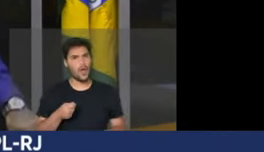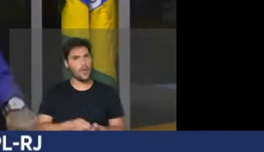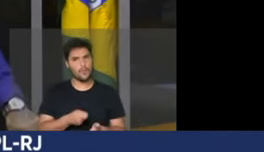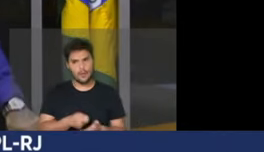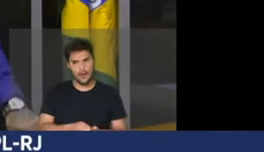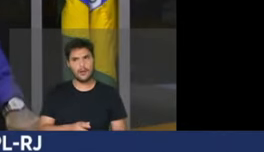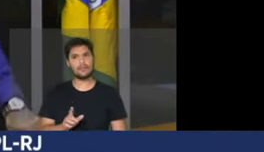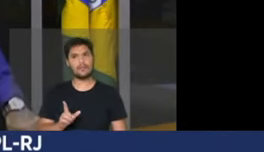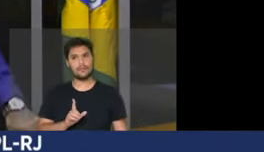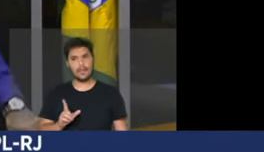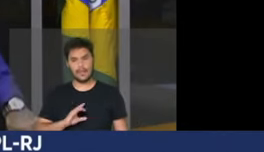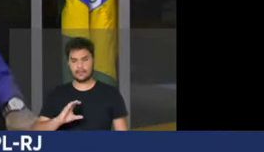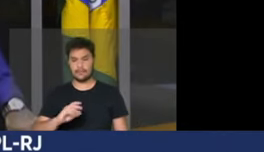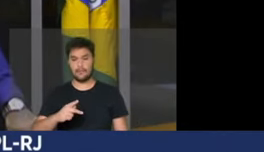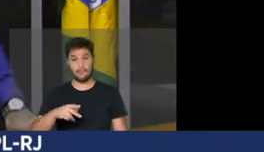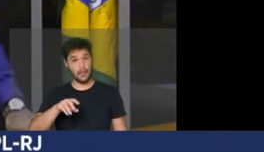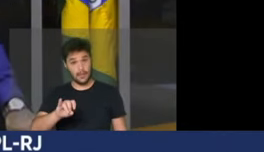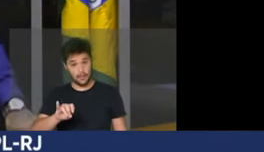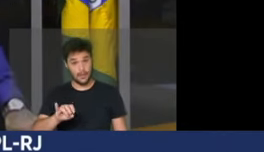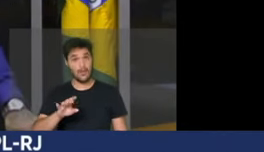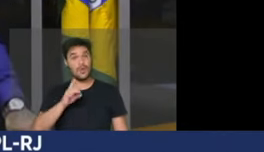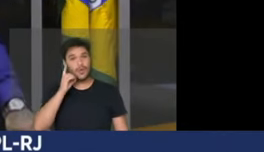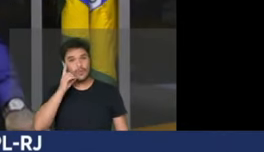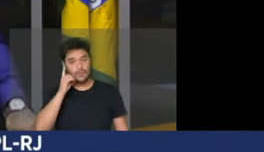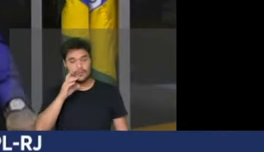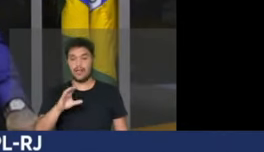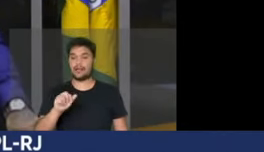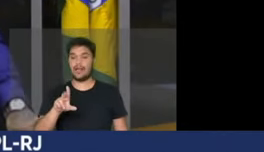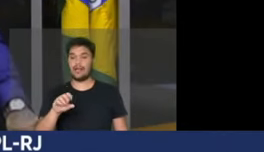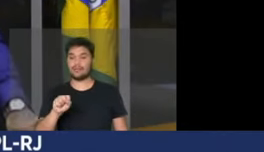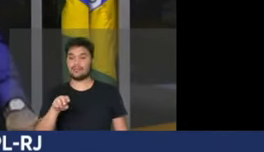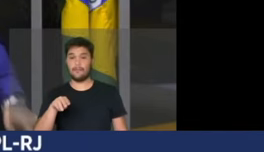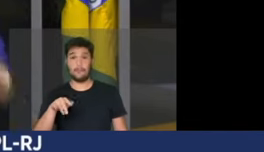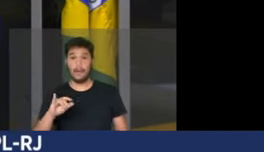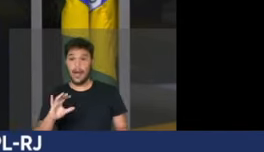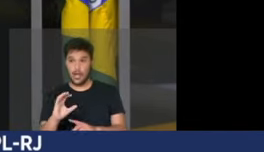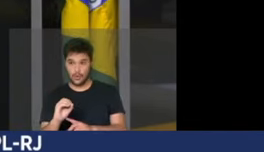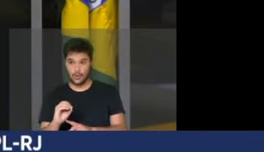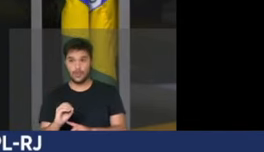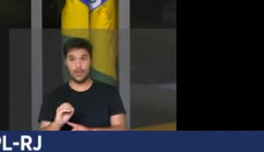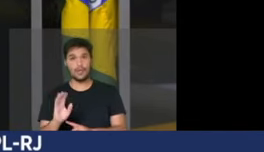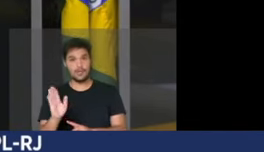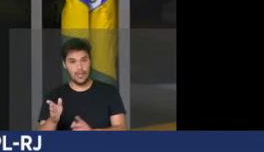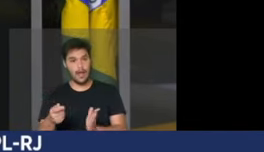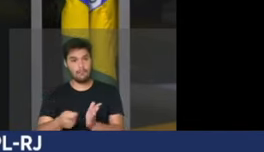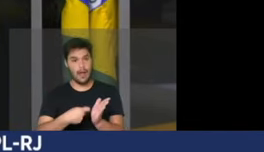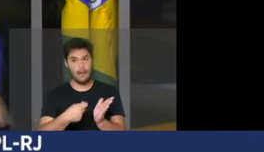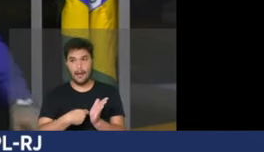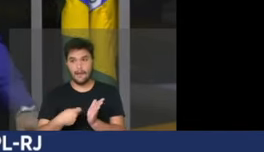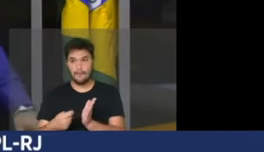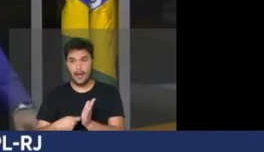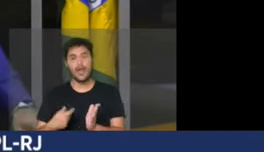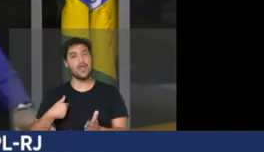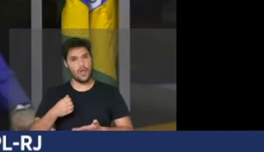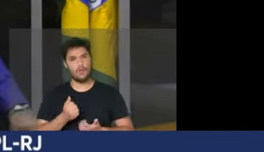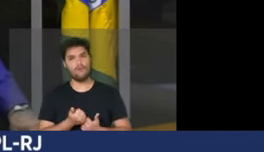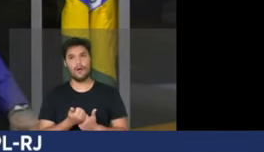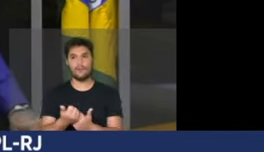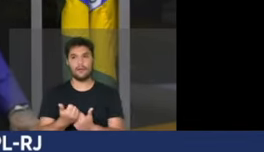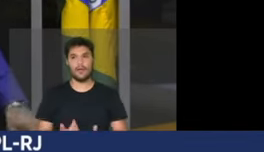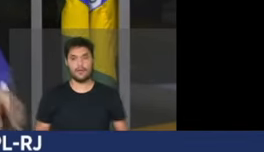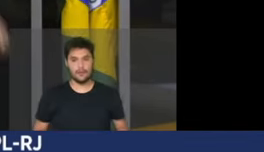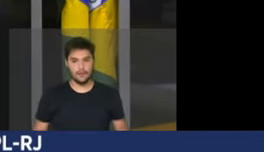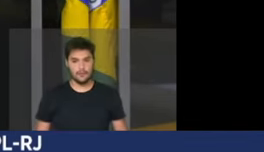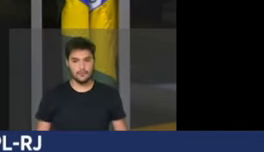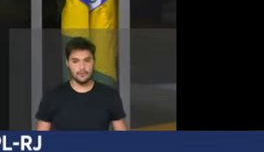sim essa CPI, que o deputado Carlos Sampaio disse que está coletando assinaturas. Conte com o meu apoio, deputado Carlos